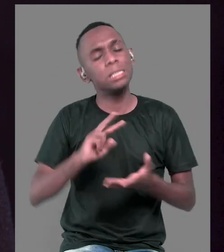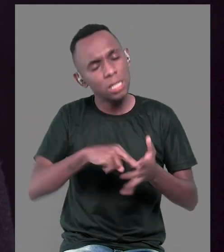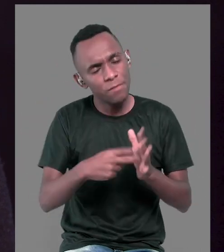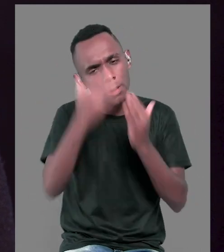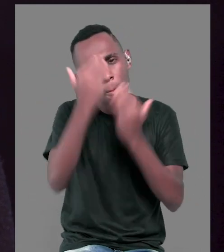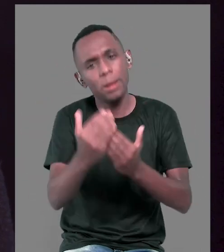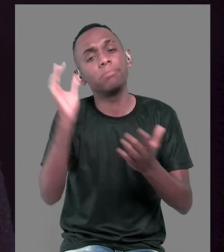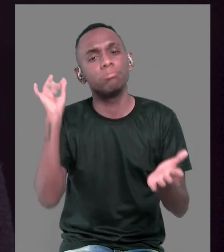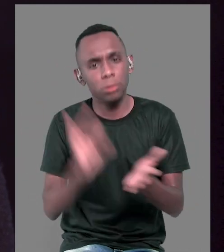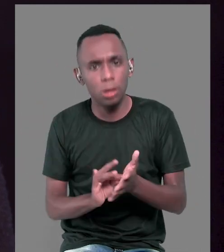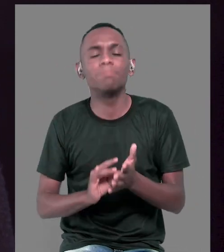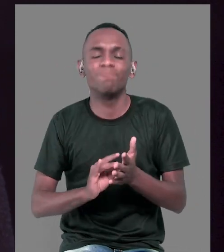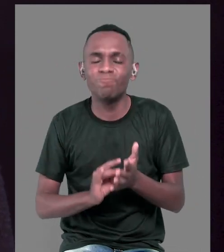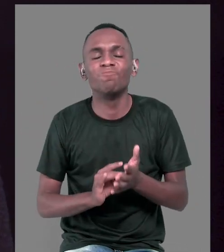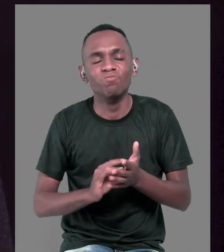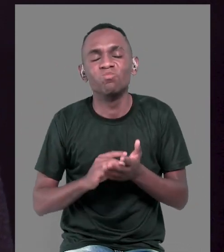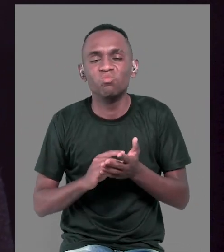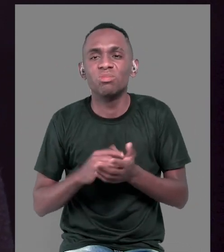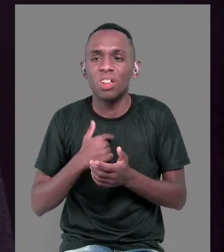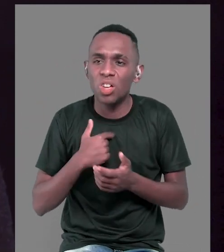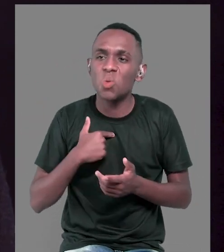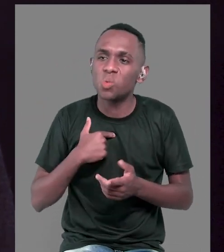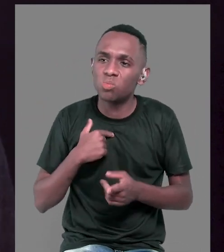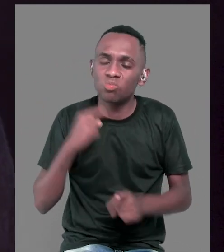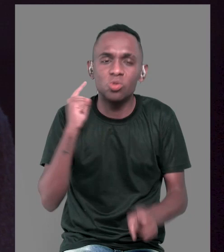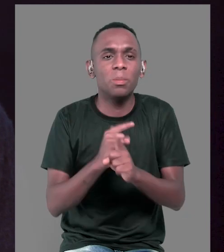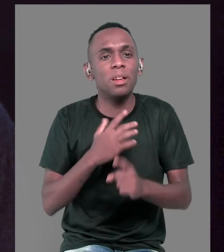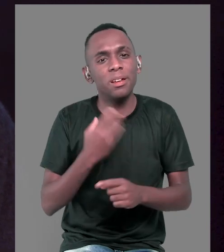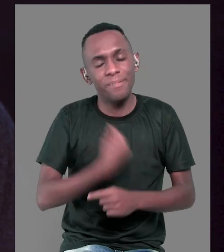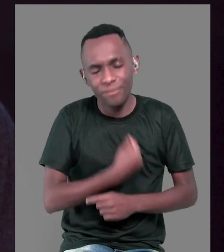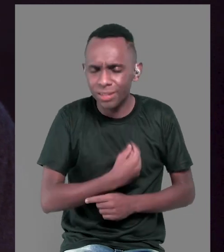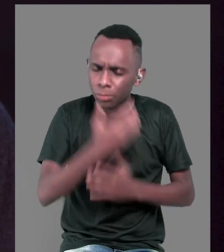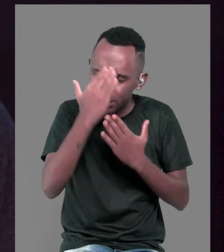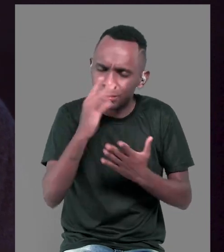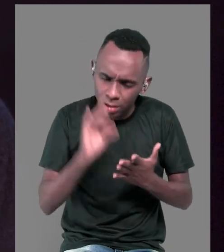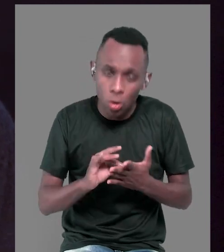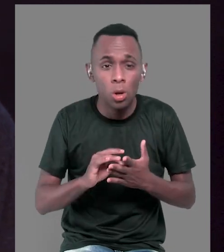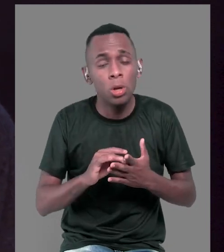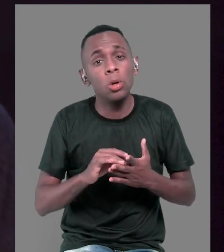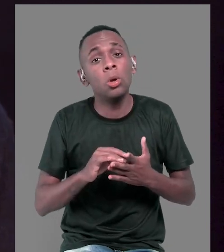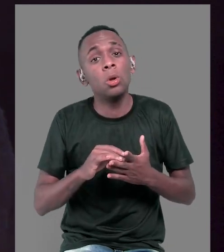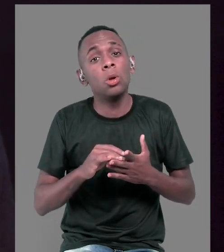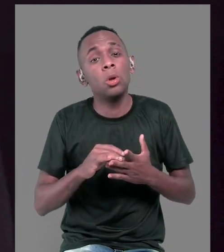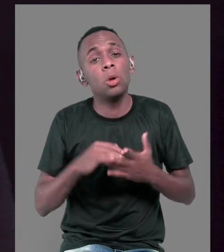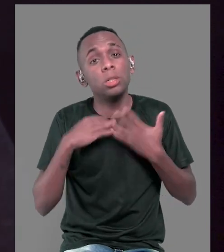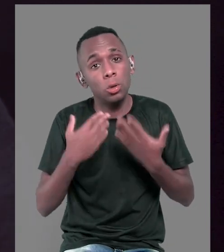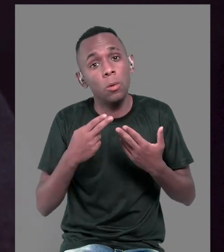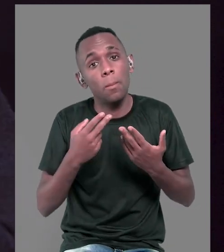alguém como eu pode encontrar nessa vida, e eu fico muito grato. Eu digo isso para entrar nesse capítulo, O